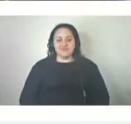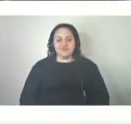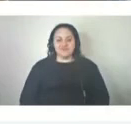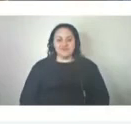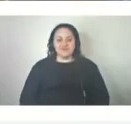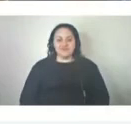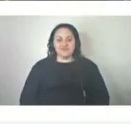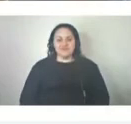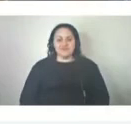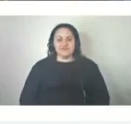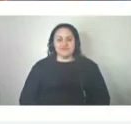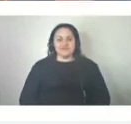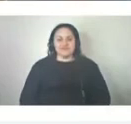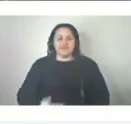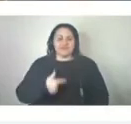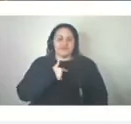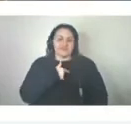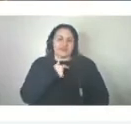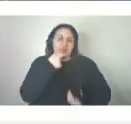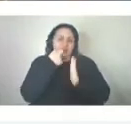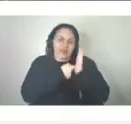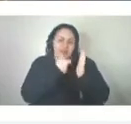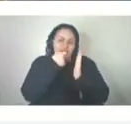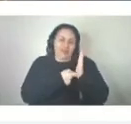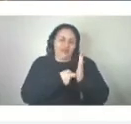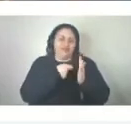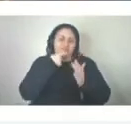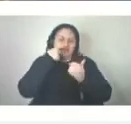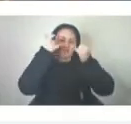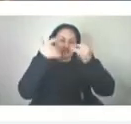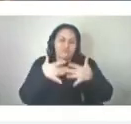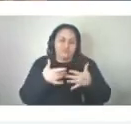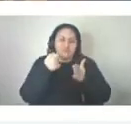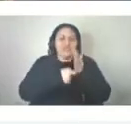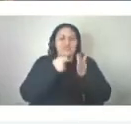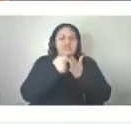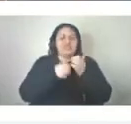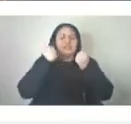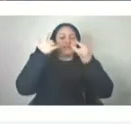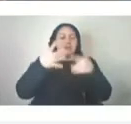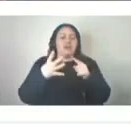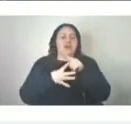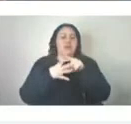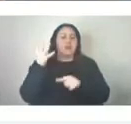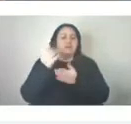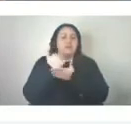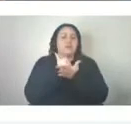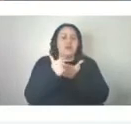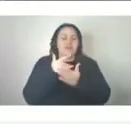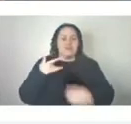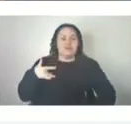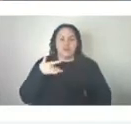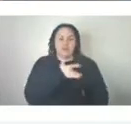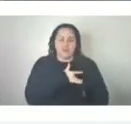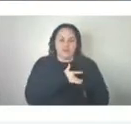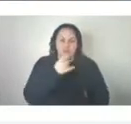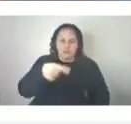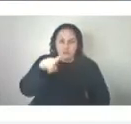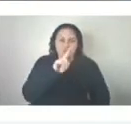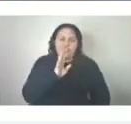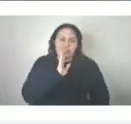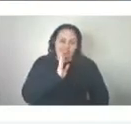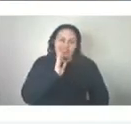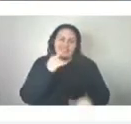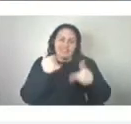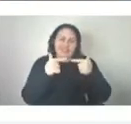eu vou tentar na minha fala aqui trabalhar o quadrilátero da saúde, né? Aquele texto que quem trabalhou em saúde coletiva, todo mundo que